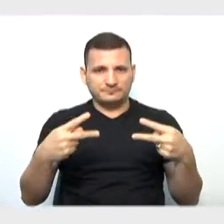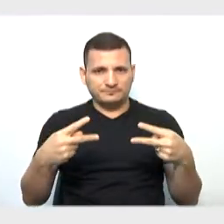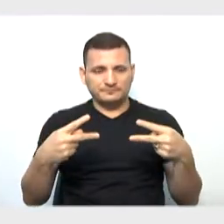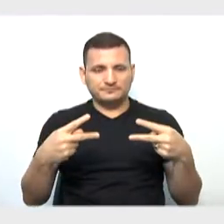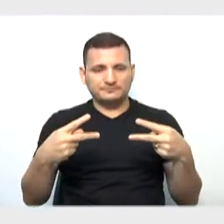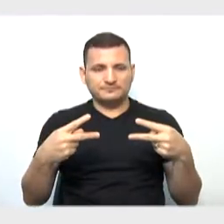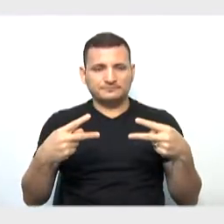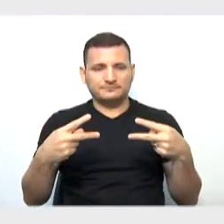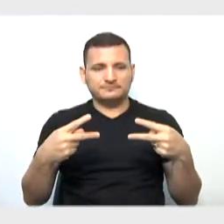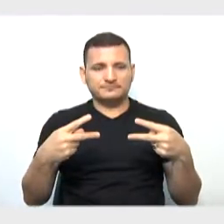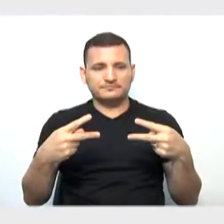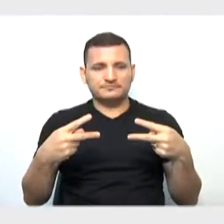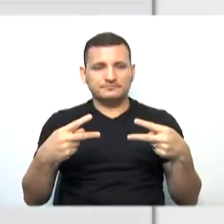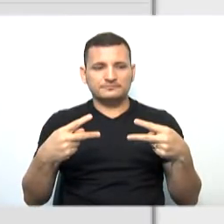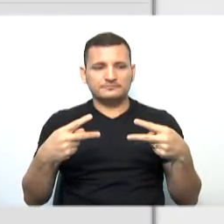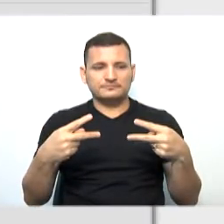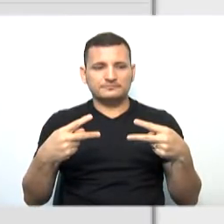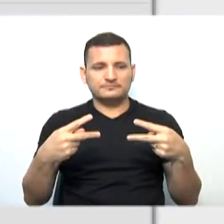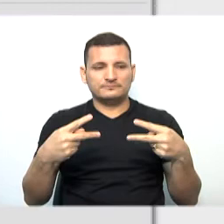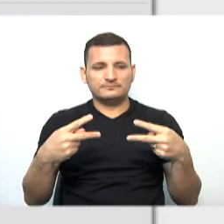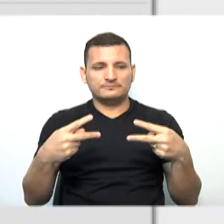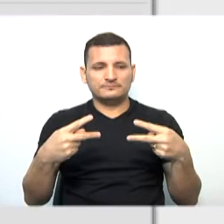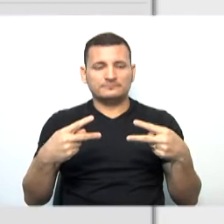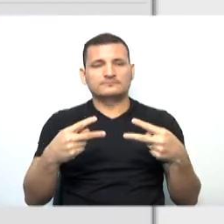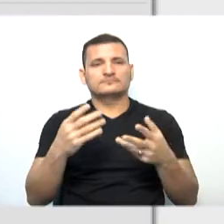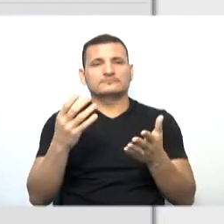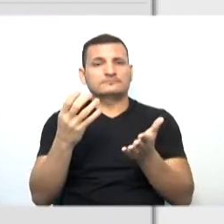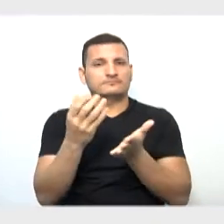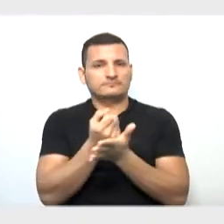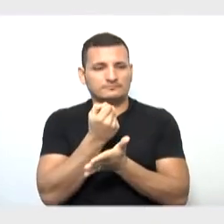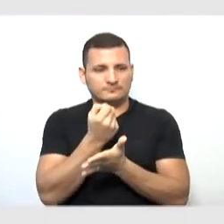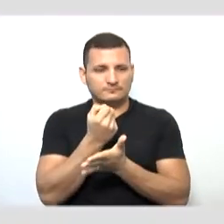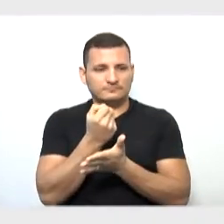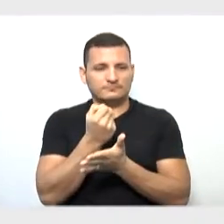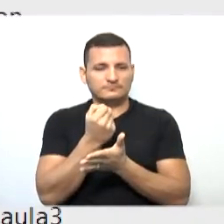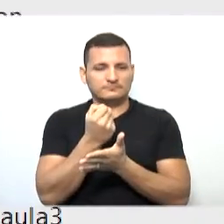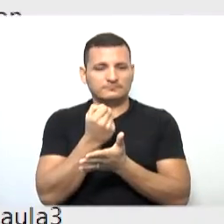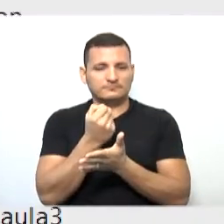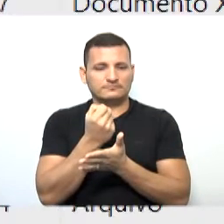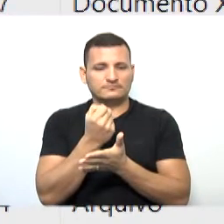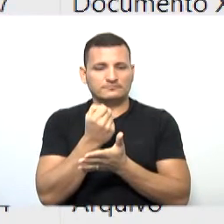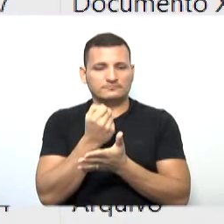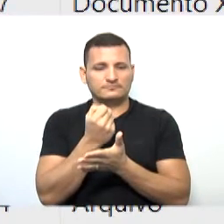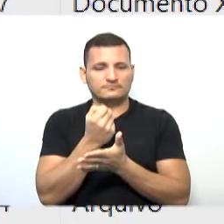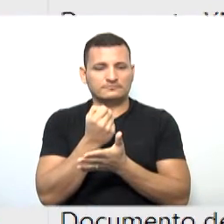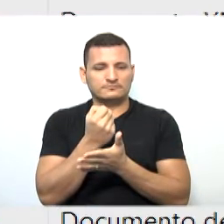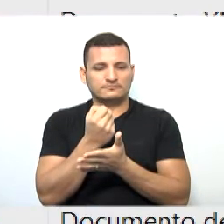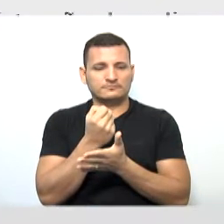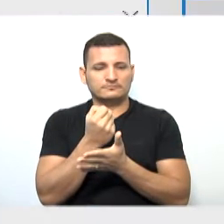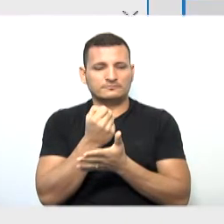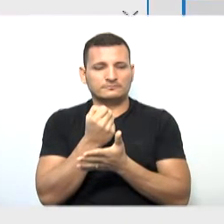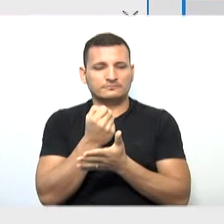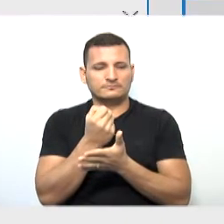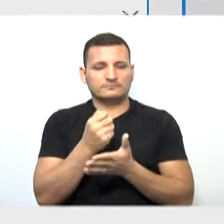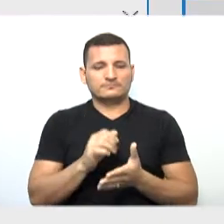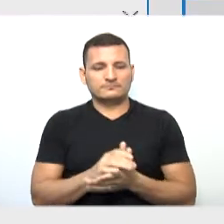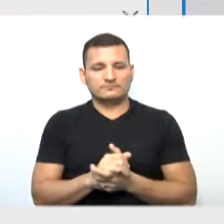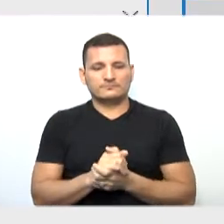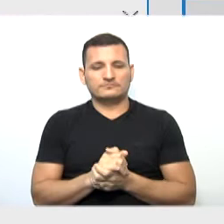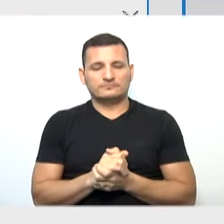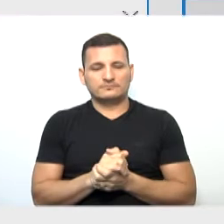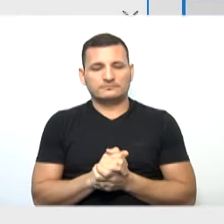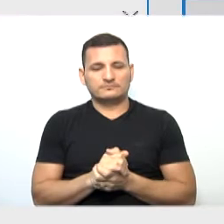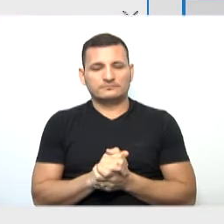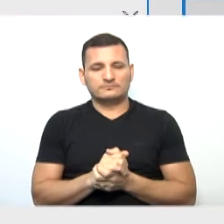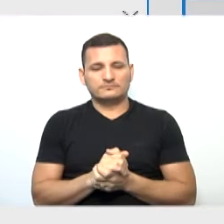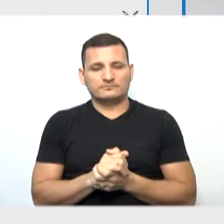HTML. Abriu, já salva o seu arquivo, certo? Esse nosso arquivo aqui eu vou salvar